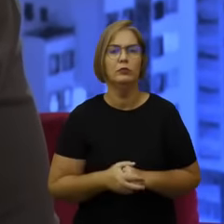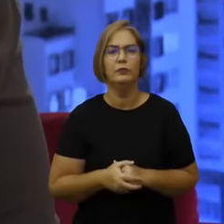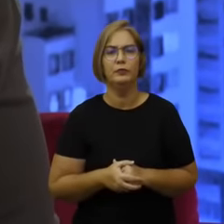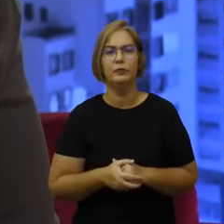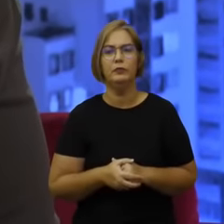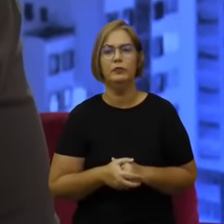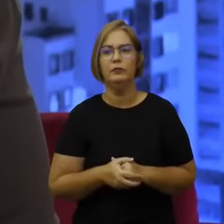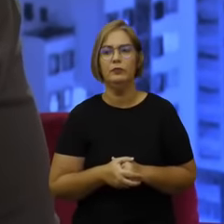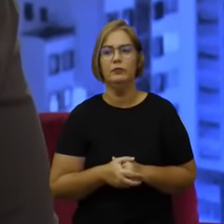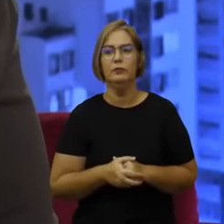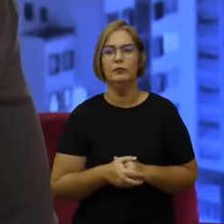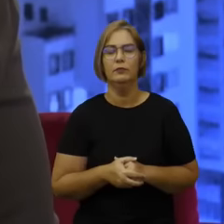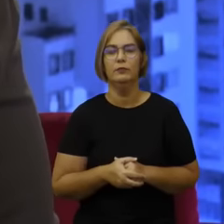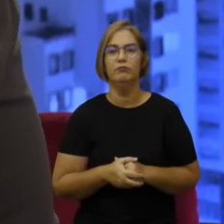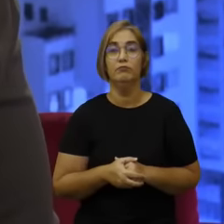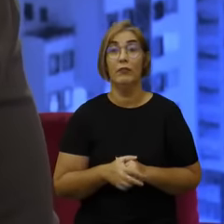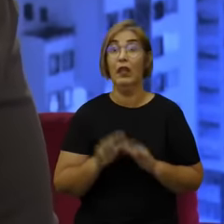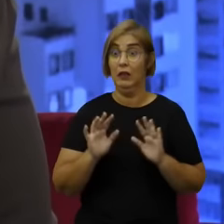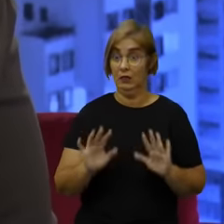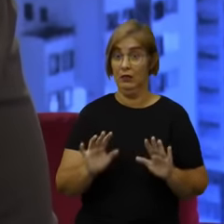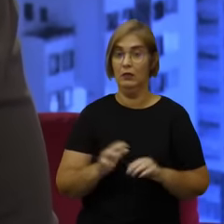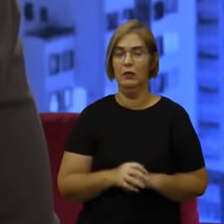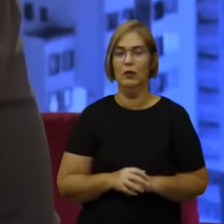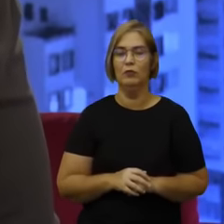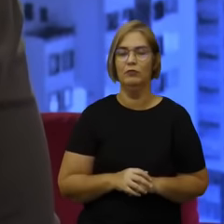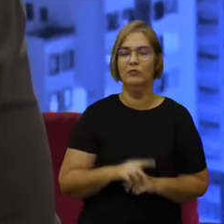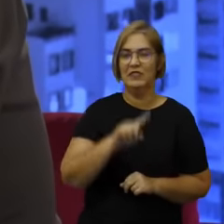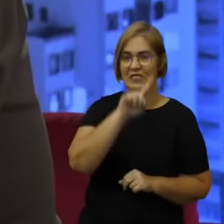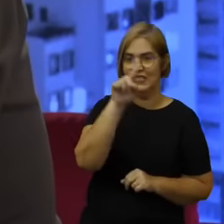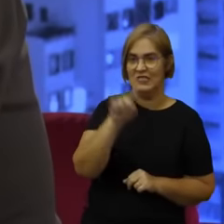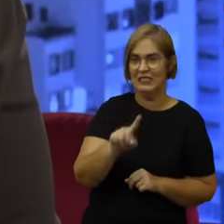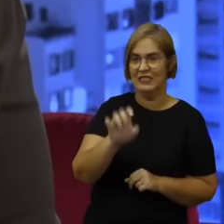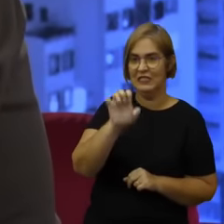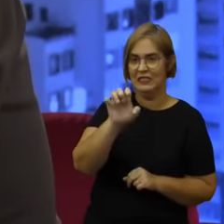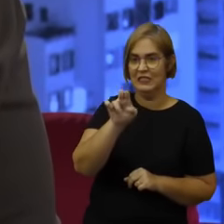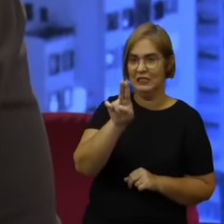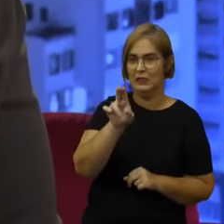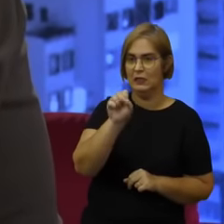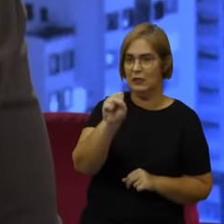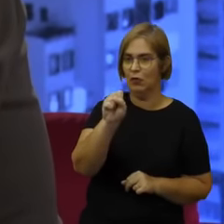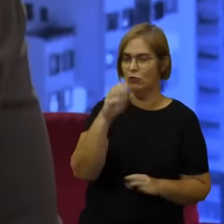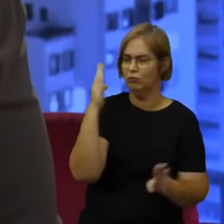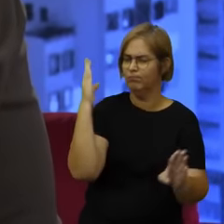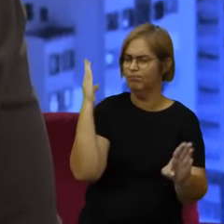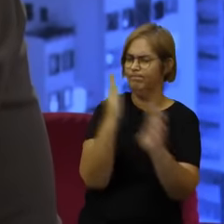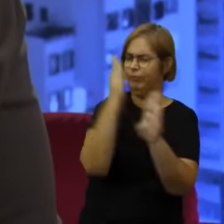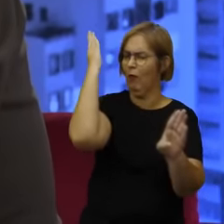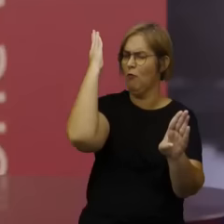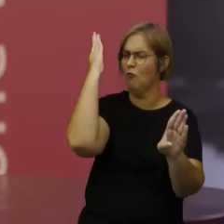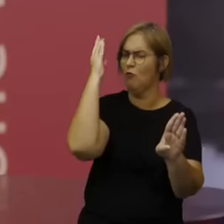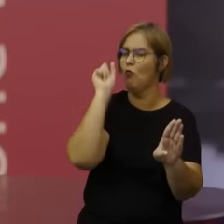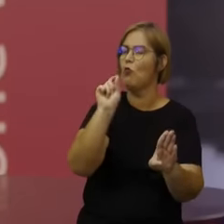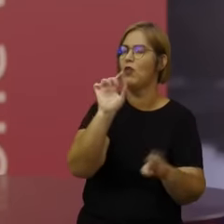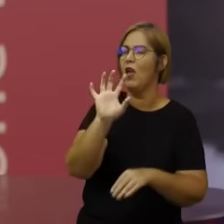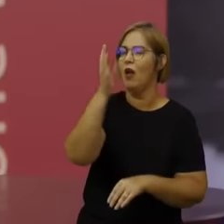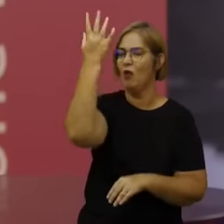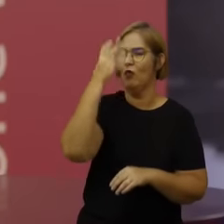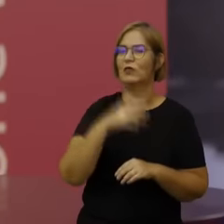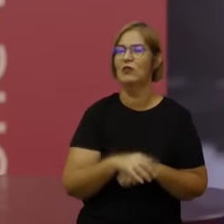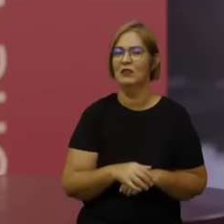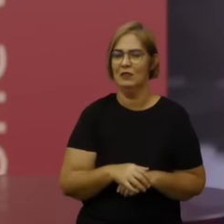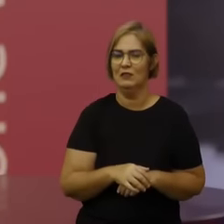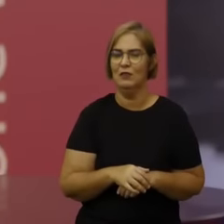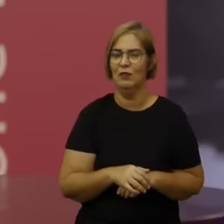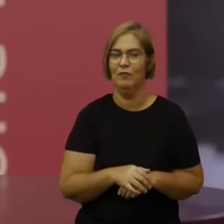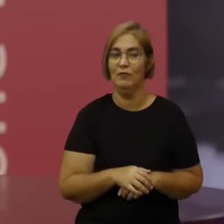Ah, então Zeus descobre o que estava acontecendo, claro, né? Retira essa prisão